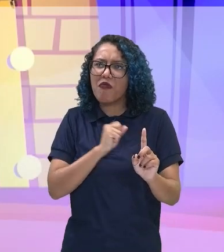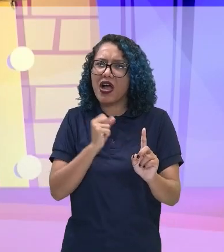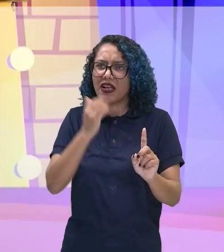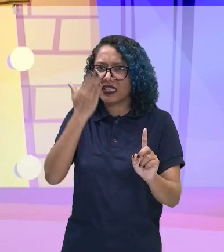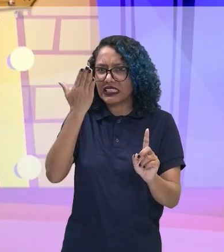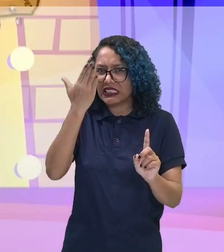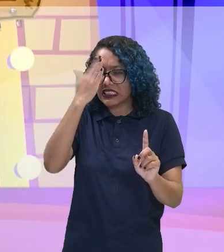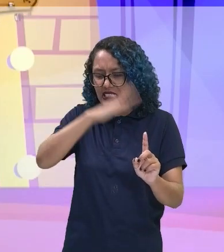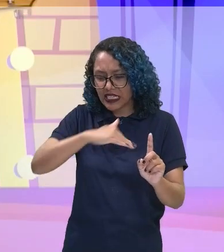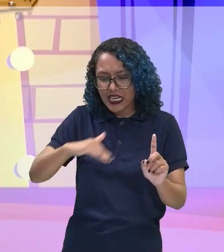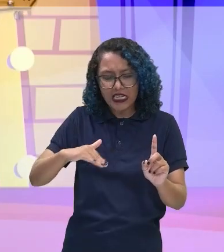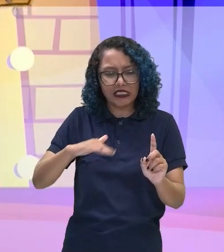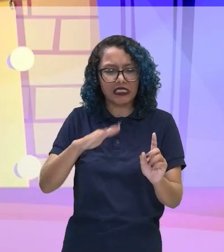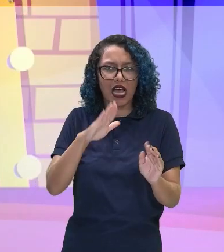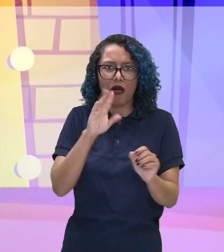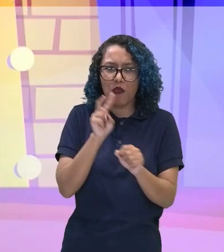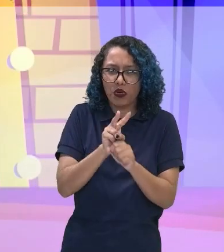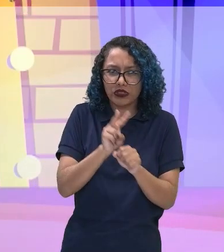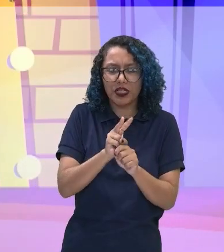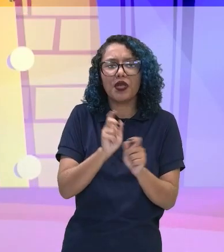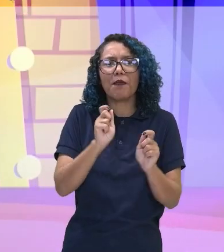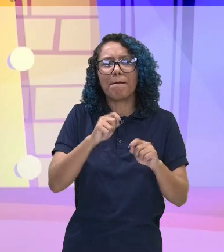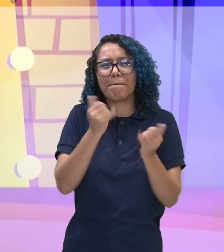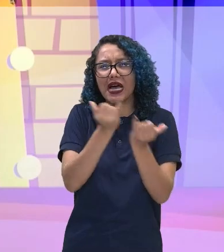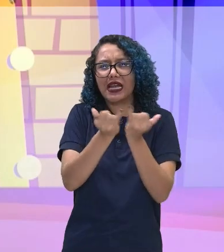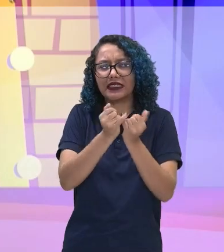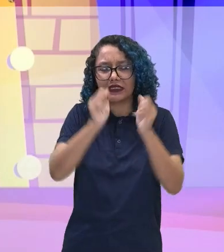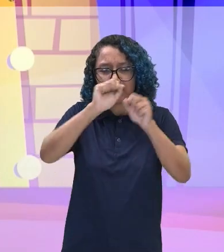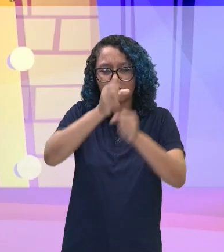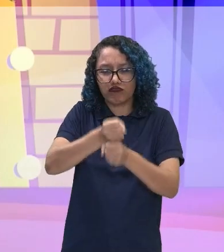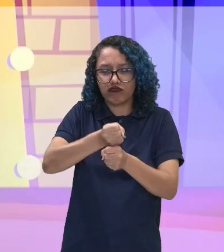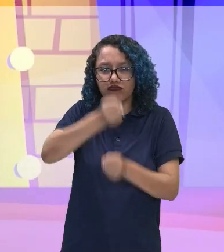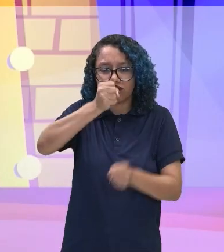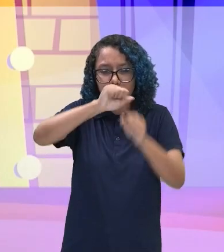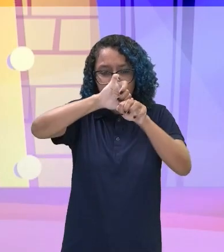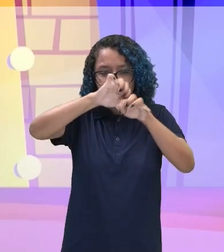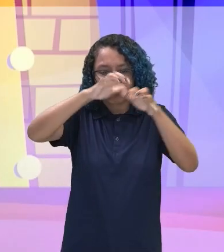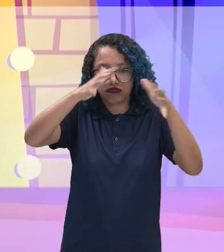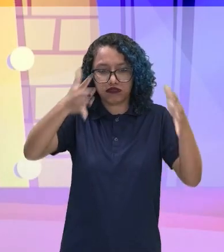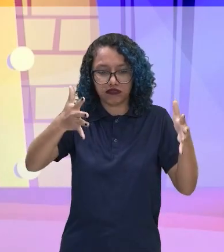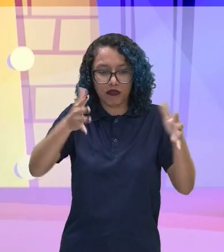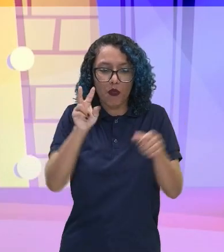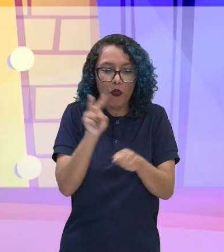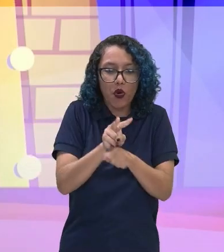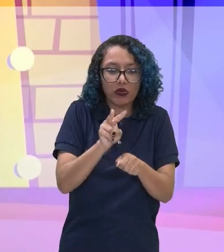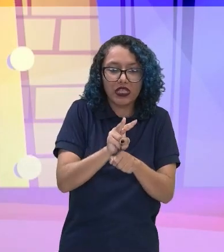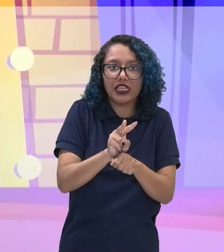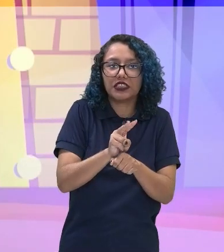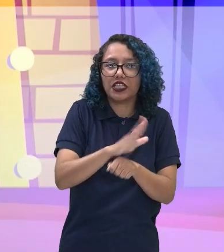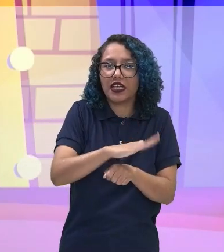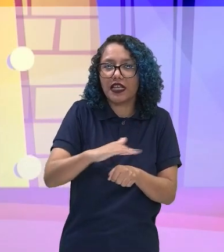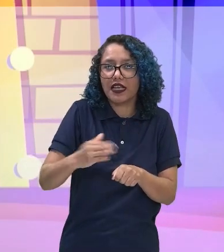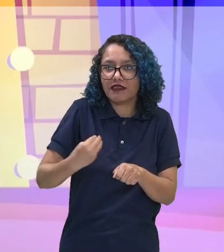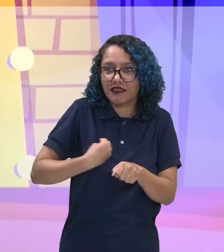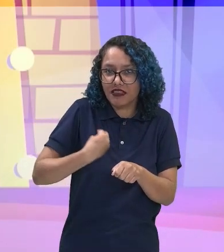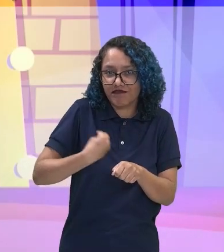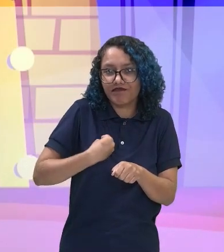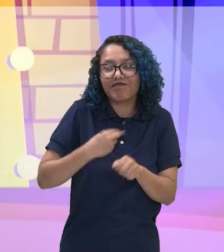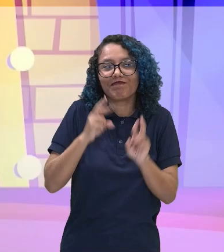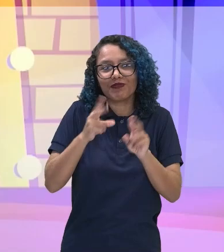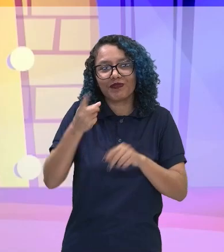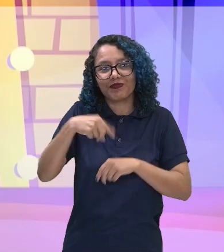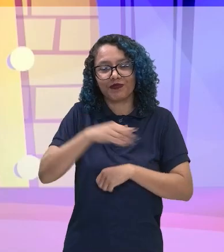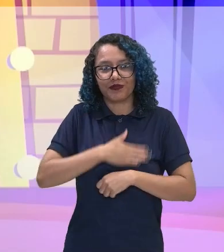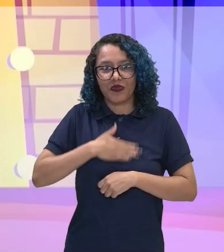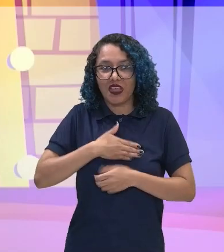crianças, ele pode ser um guarda-chuva, né? Como um guarda-chuva que protege aí a vida das crianças. Então, espero que vocês